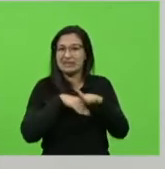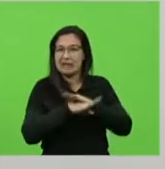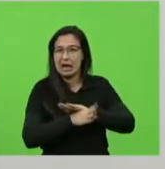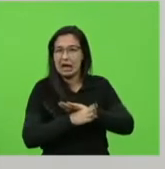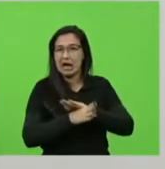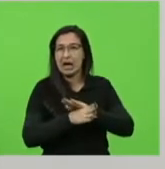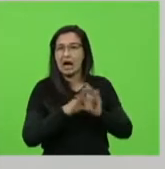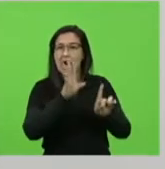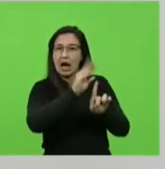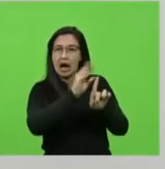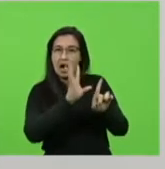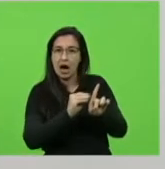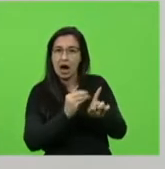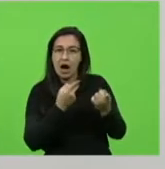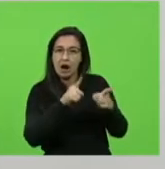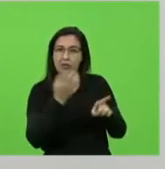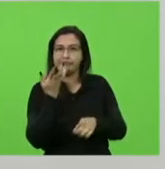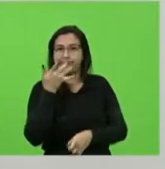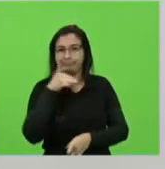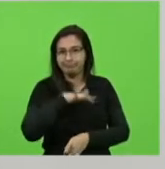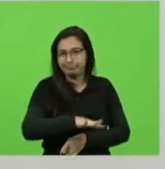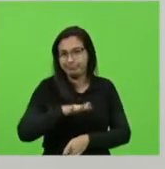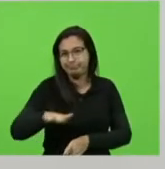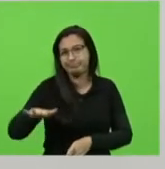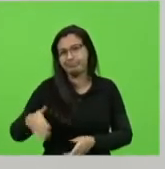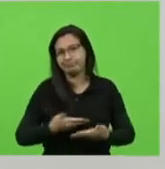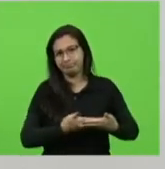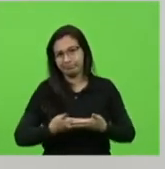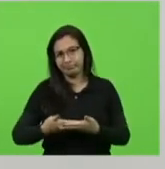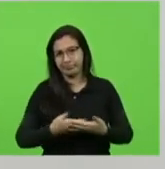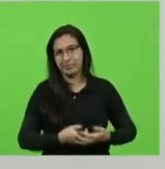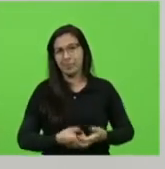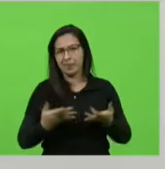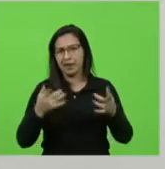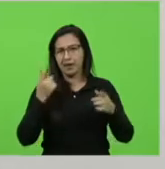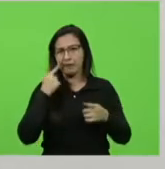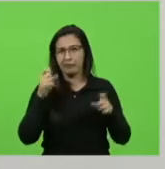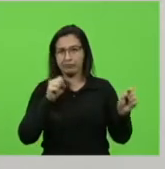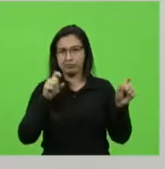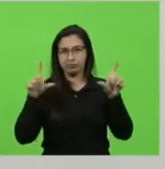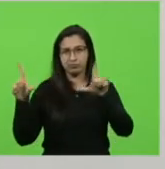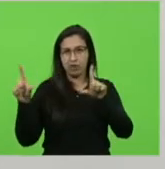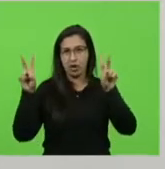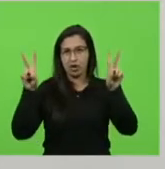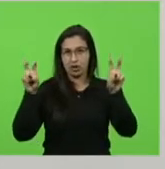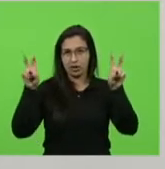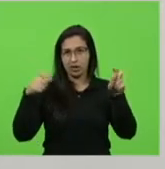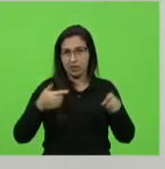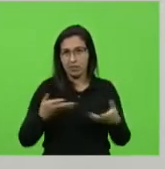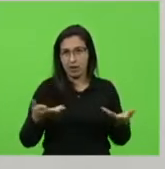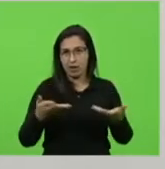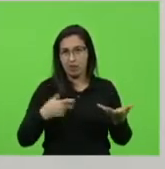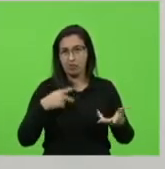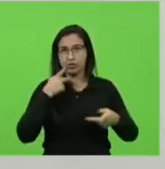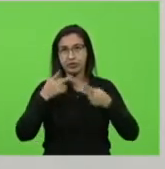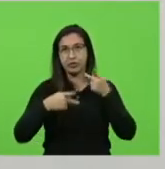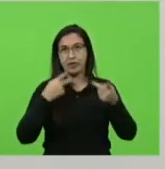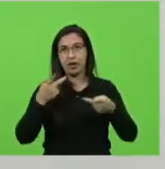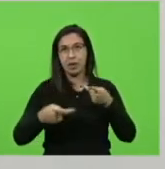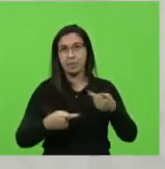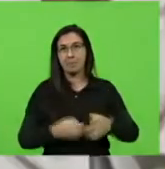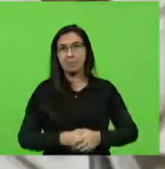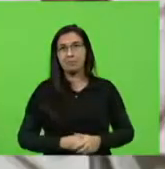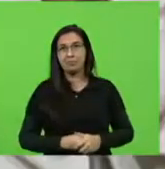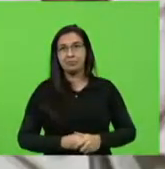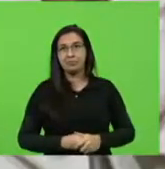contra crianças. Eu gostaria que colocassem na tela um slide sobre o assunto que nós vamos abordar hoje, por favor. O